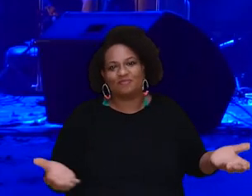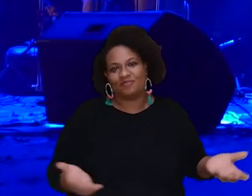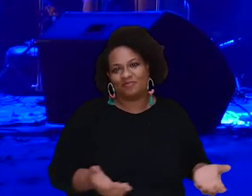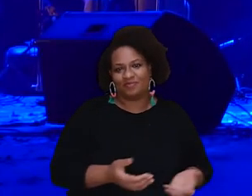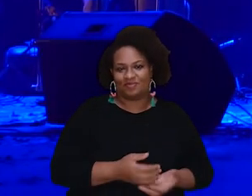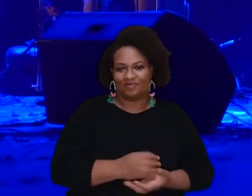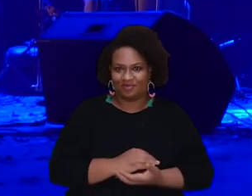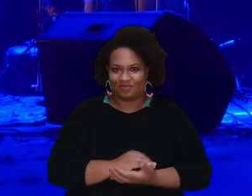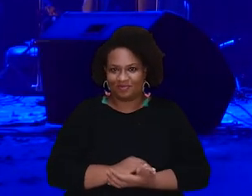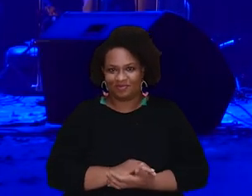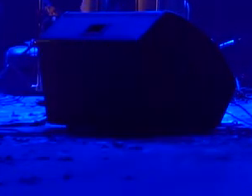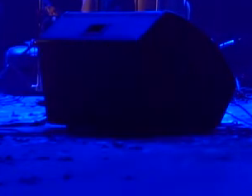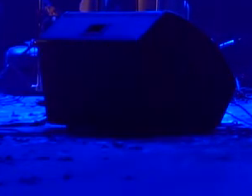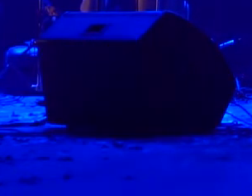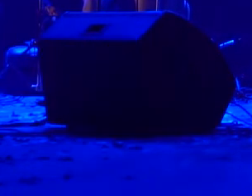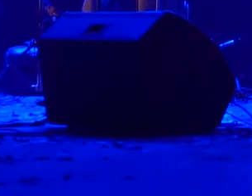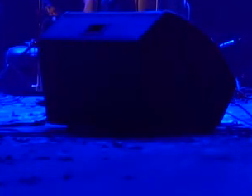levar, eu vou.